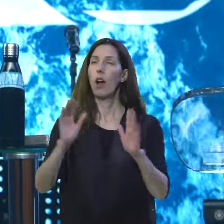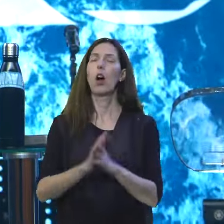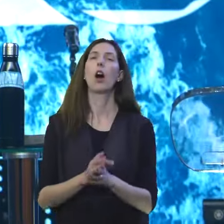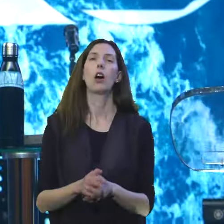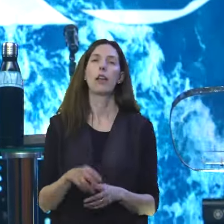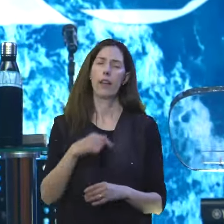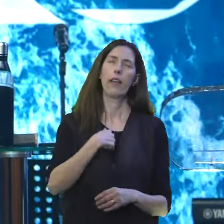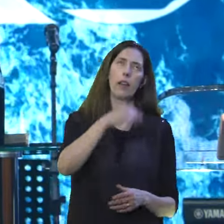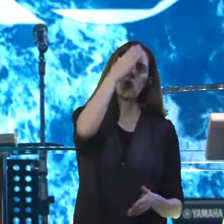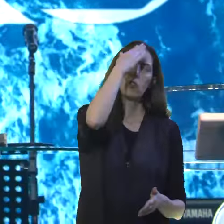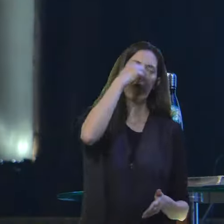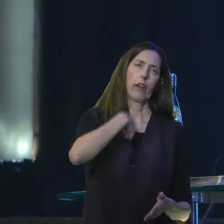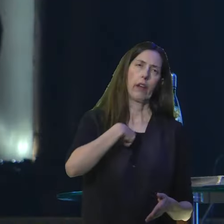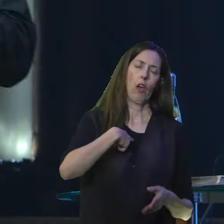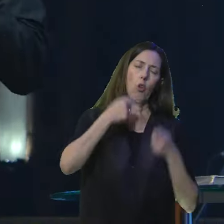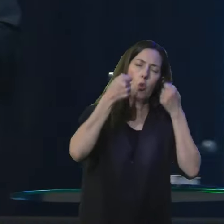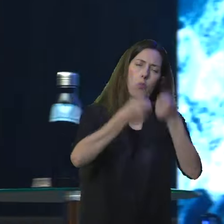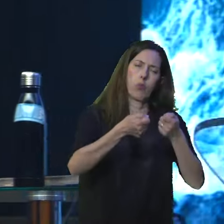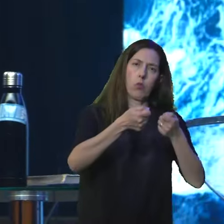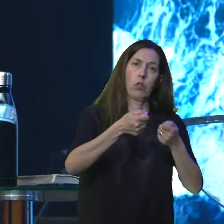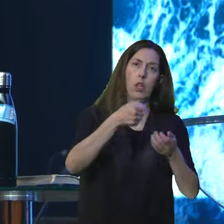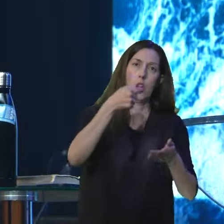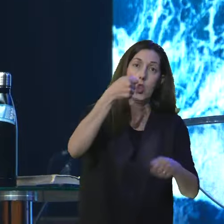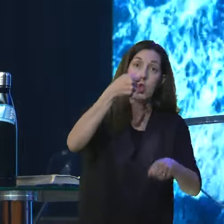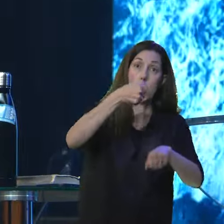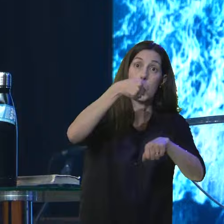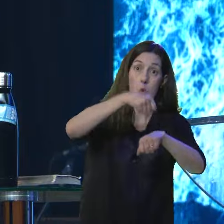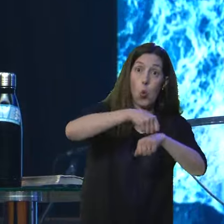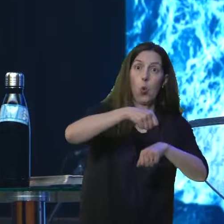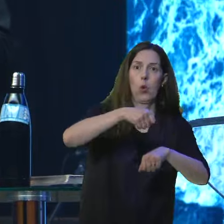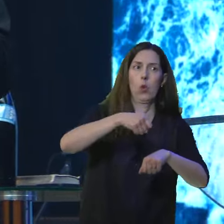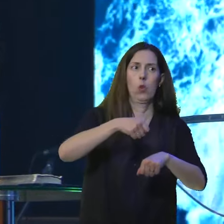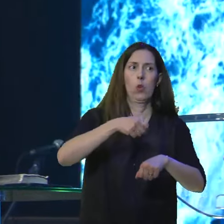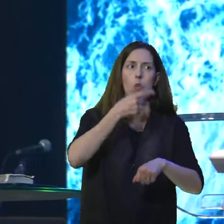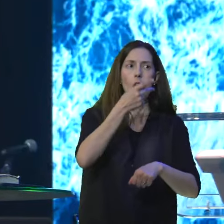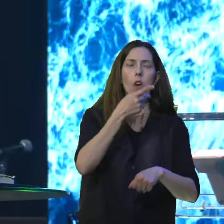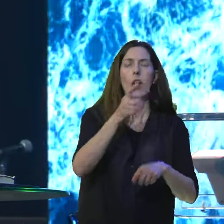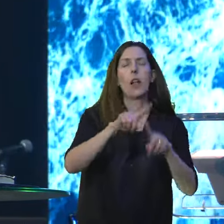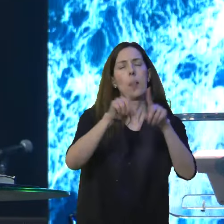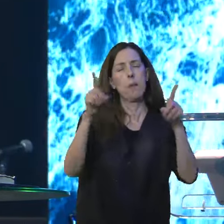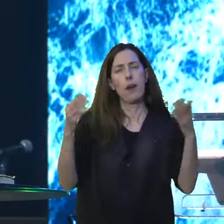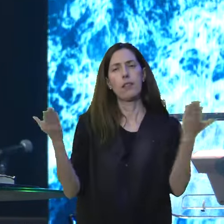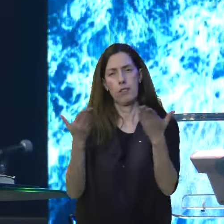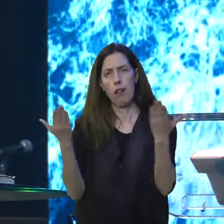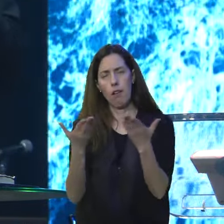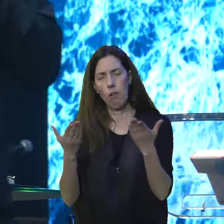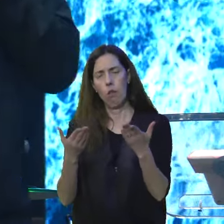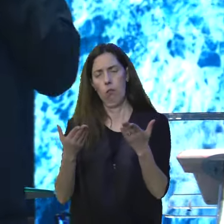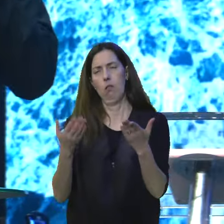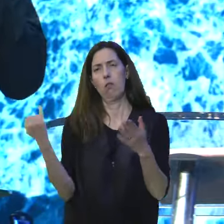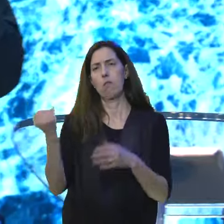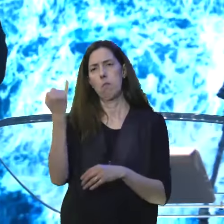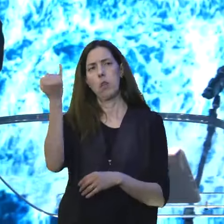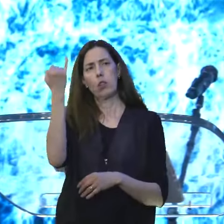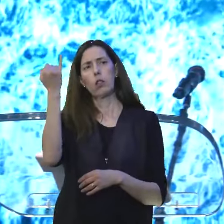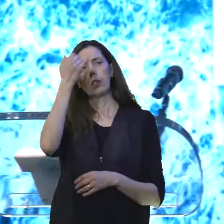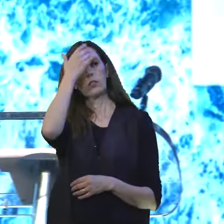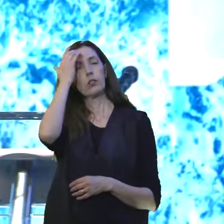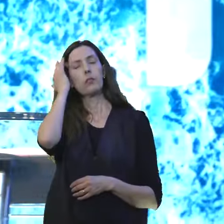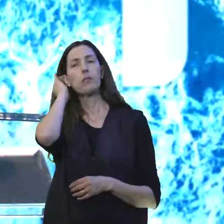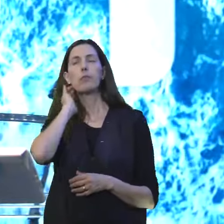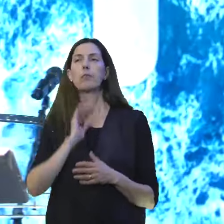normal. Porque a gente fica deixando as coisas inofensivas e ninguém tem coragem de falar a verdade. E os homens e mulheres de